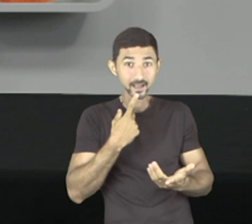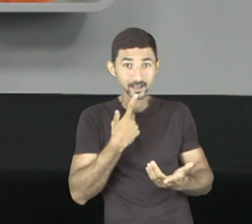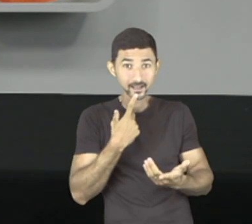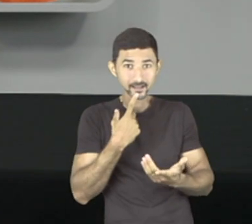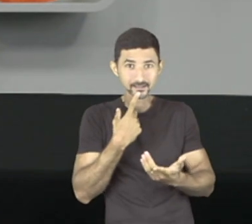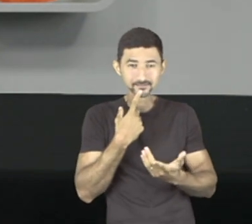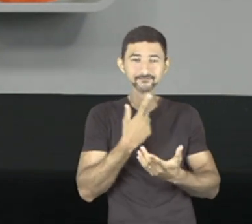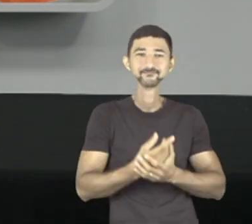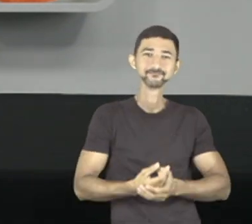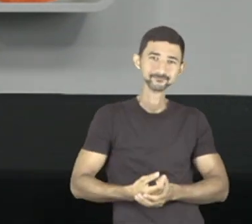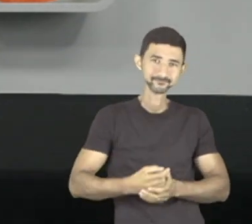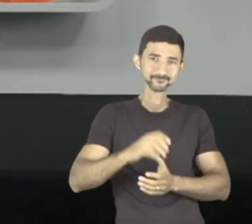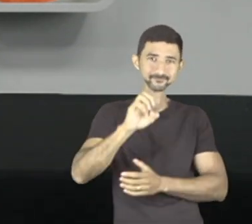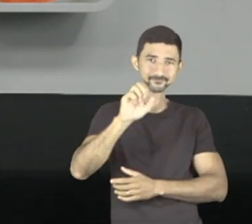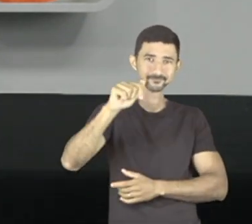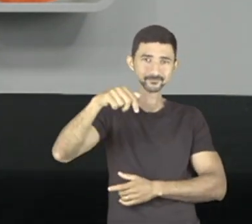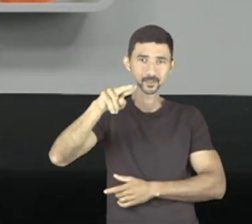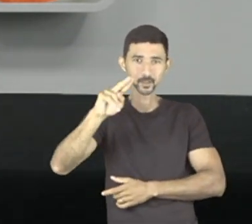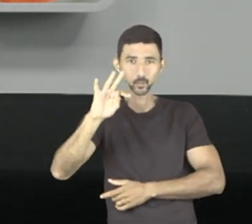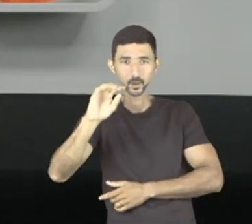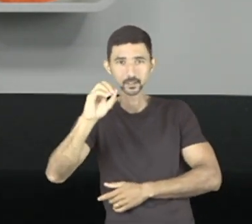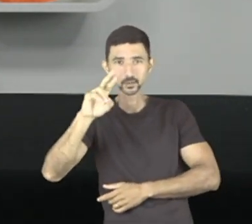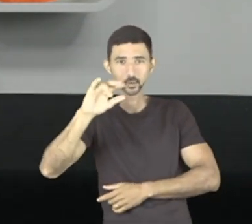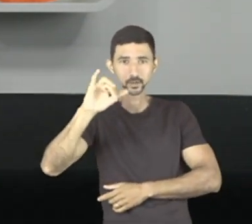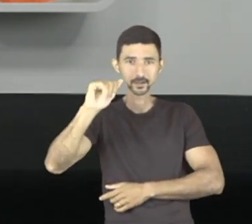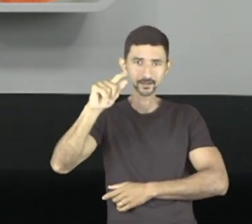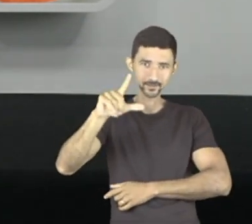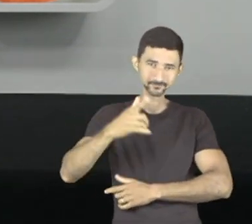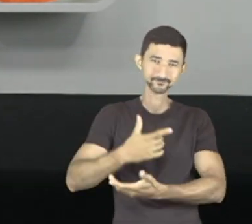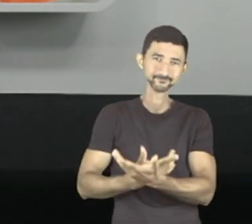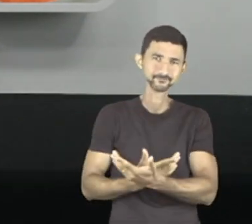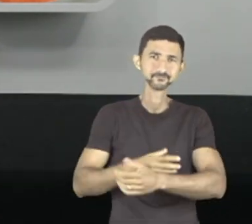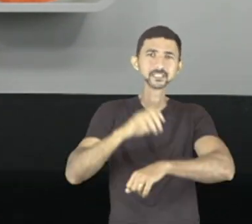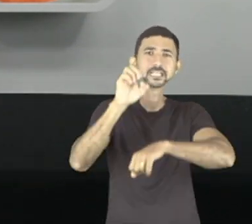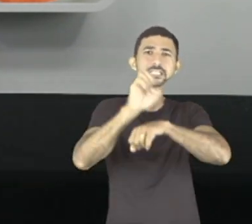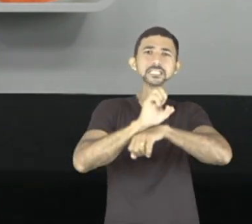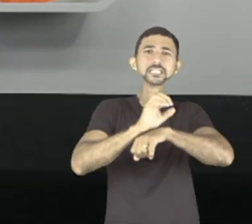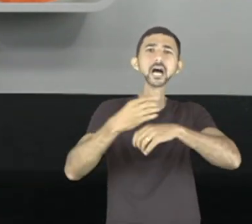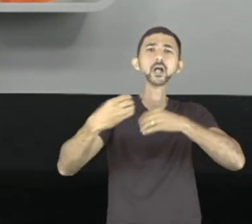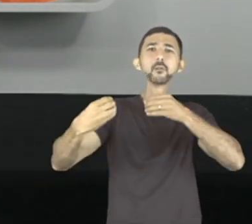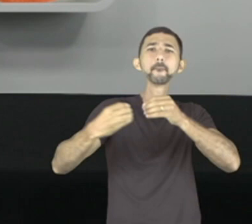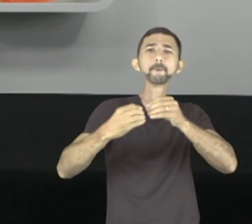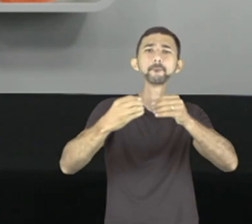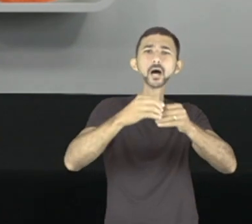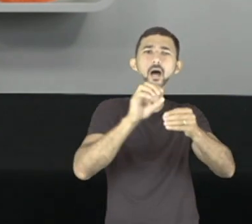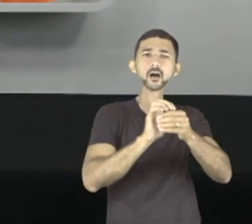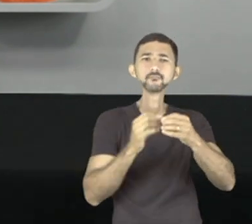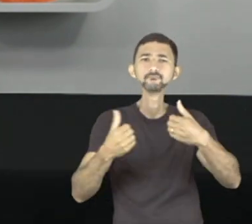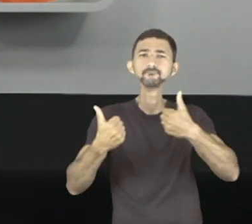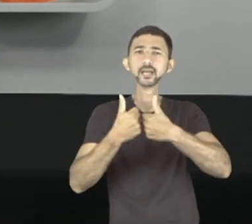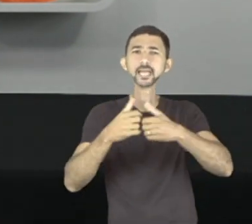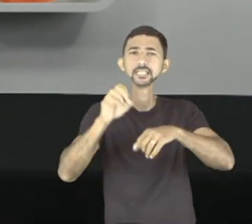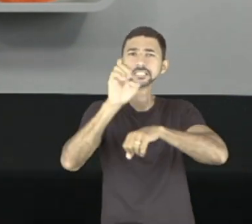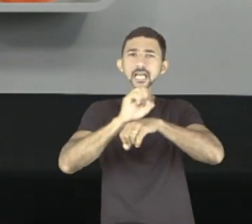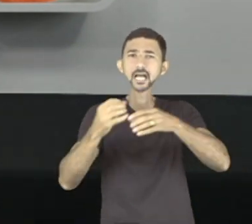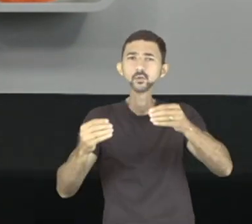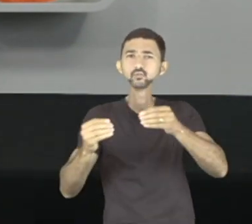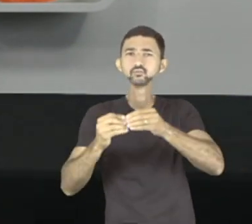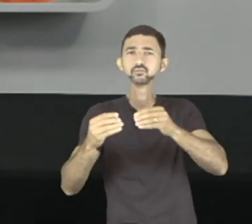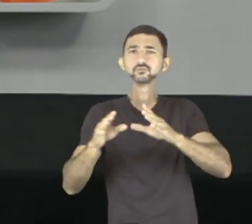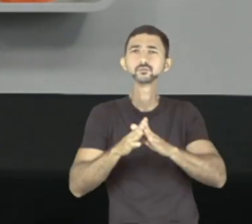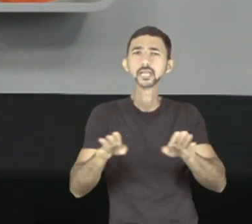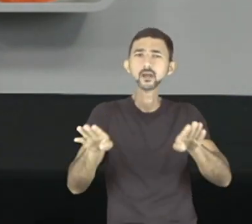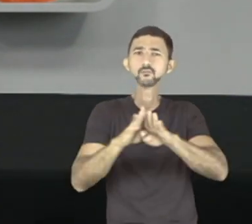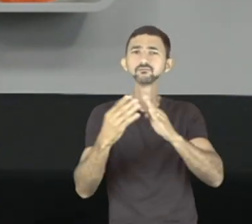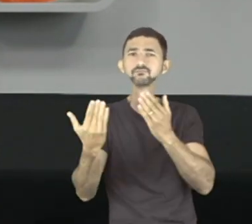clima equatorial quente e úmido. Quais são os estados que fazem divisa com o Pará? Pega